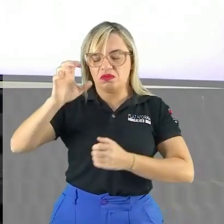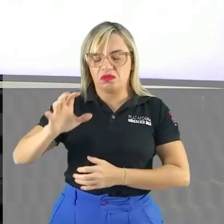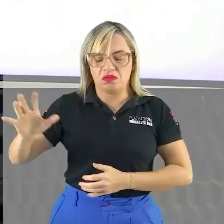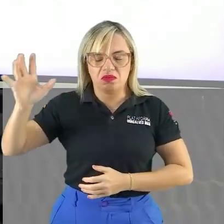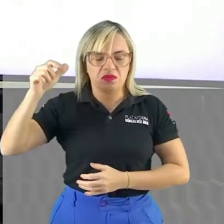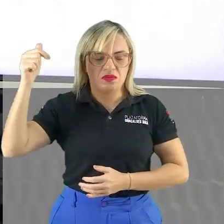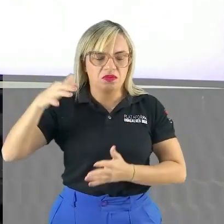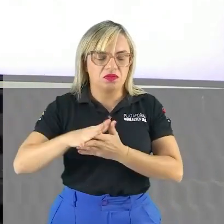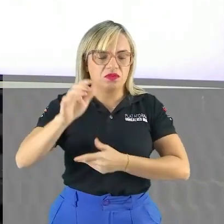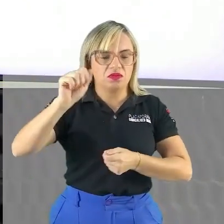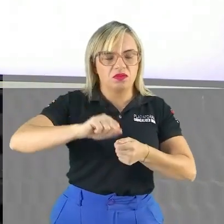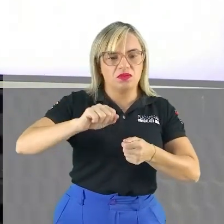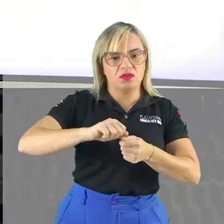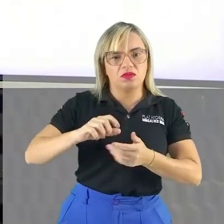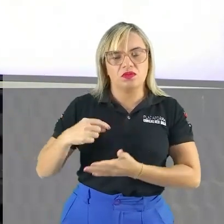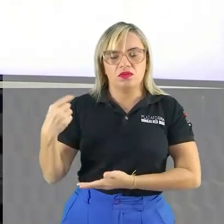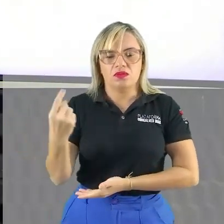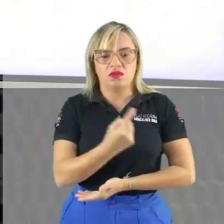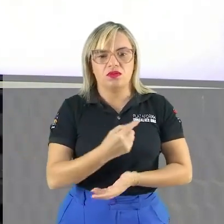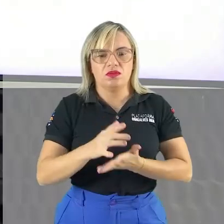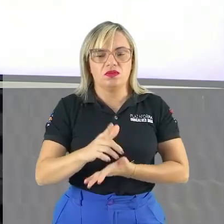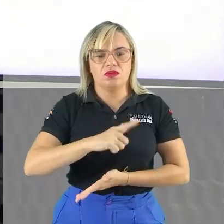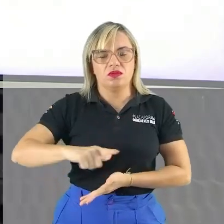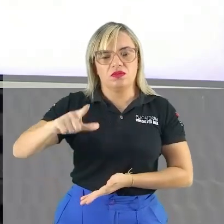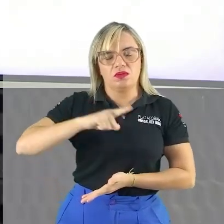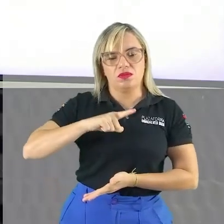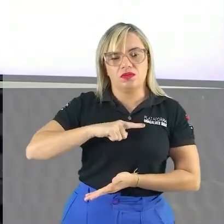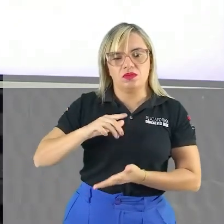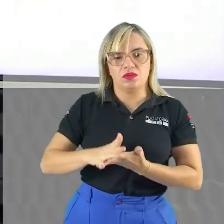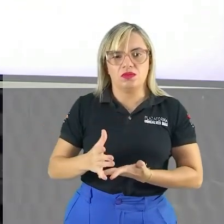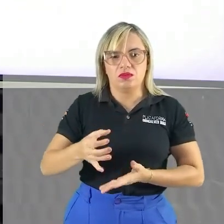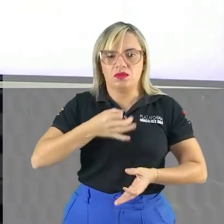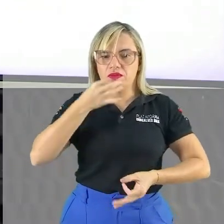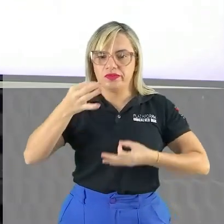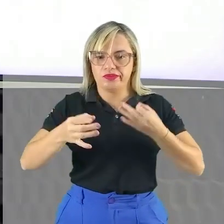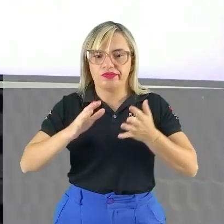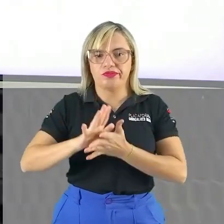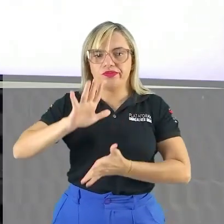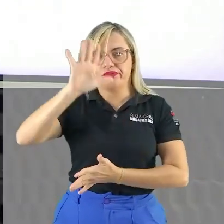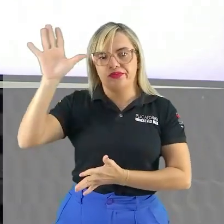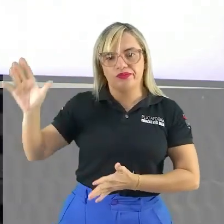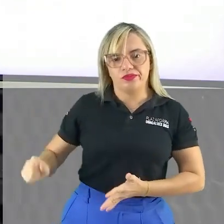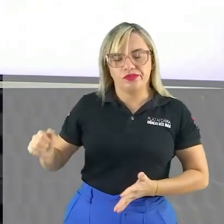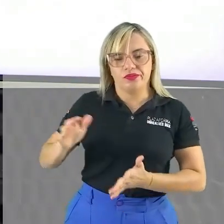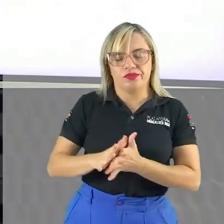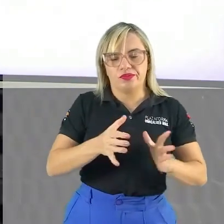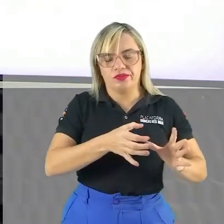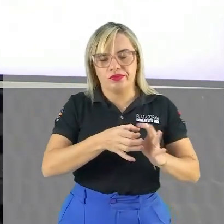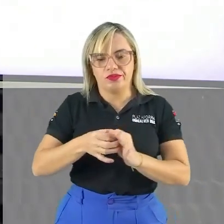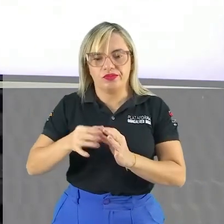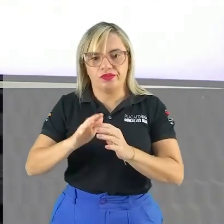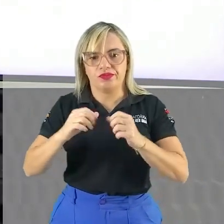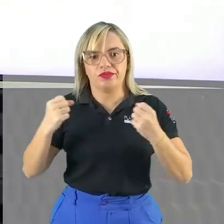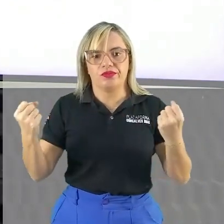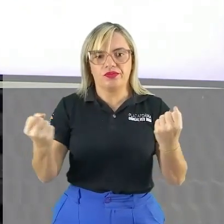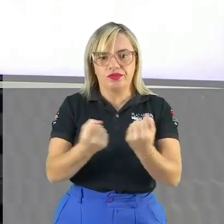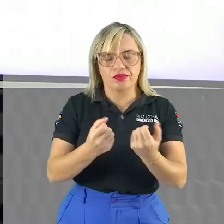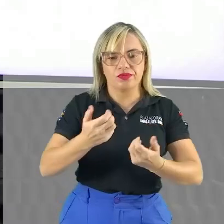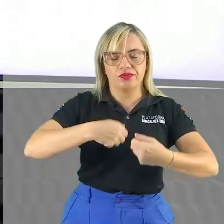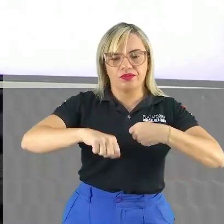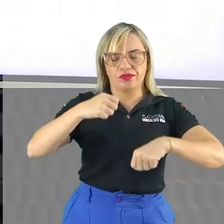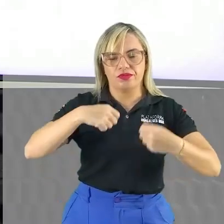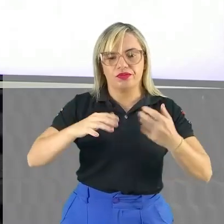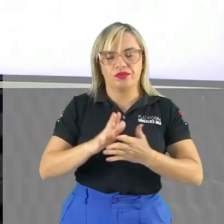europeus, elas fizeram com que nós tivéssemos o retrato que nós temos hoje da África, ou as condições socioeconômicas da África. Inclusive,